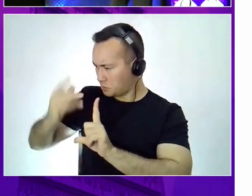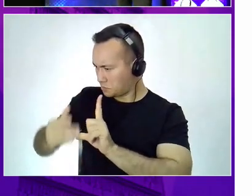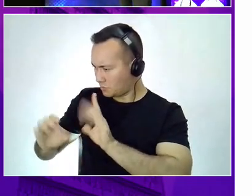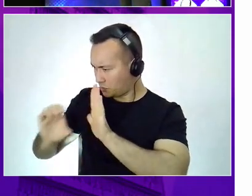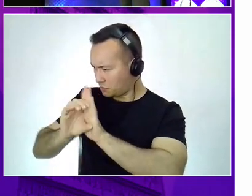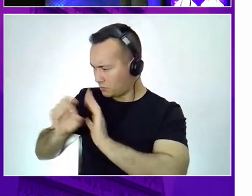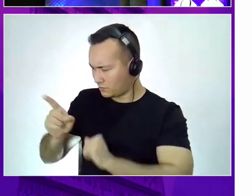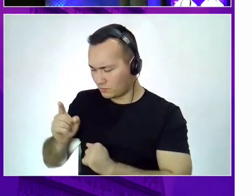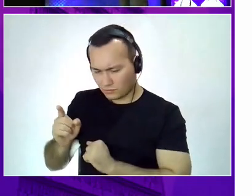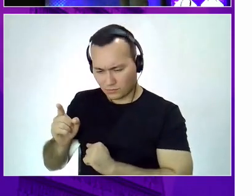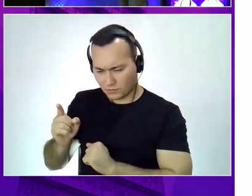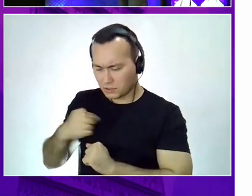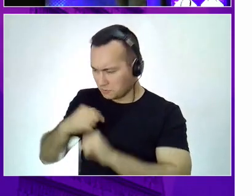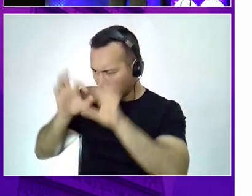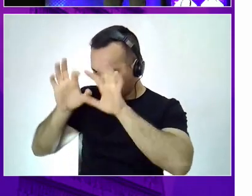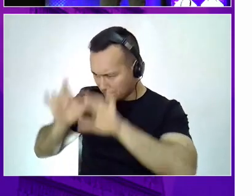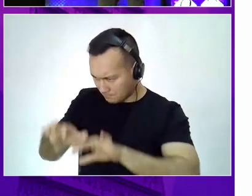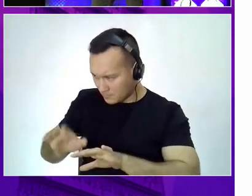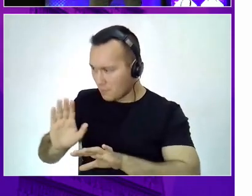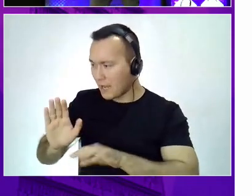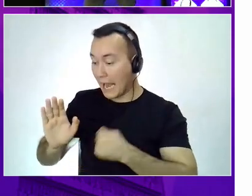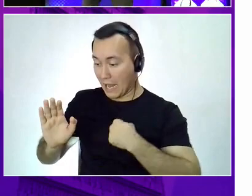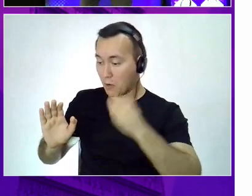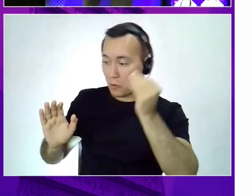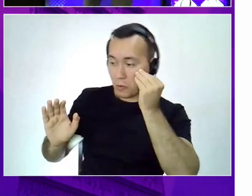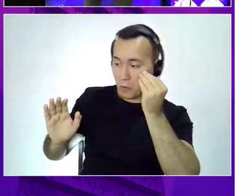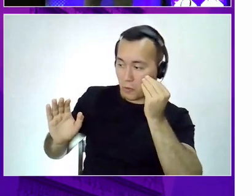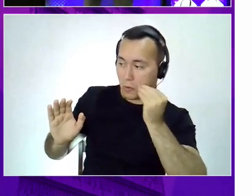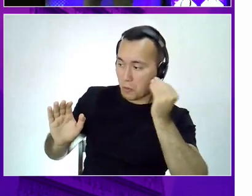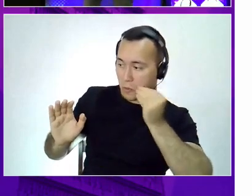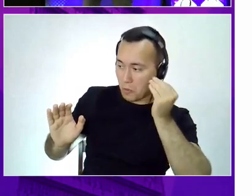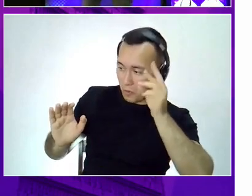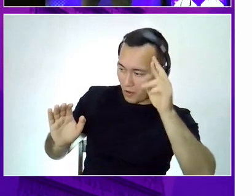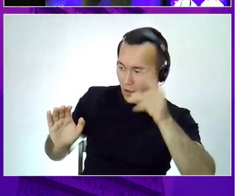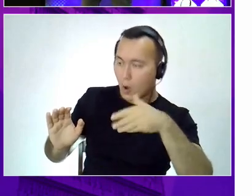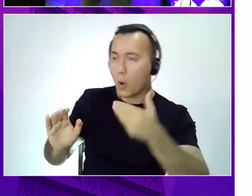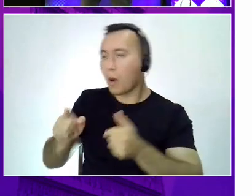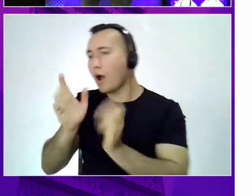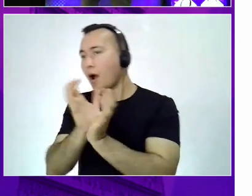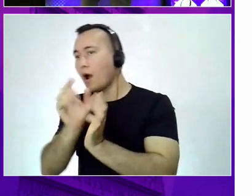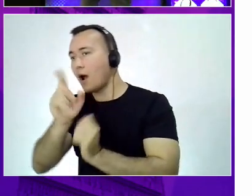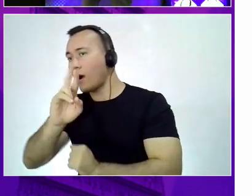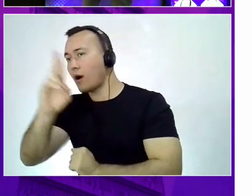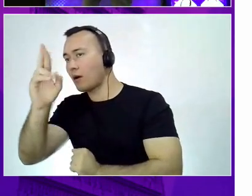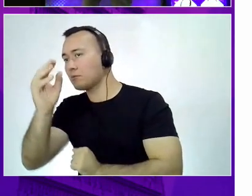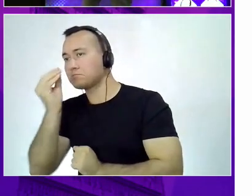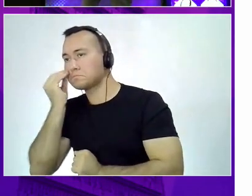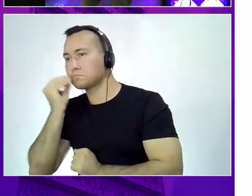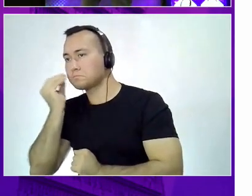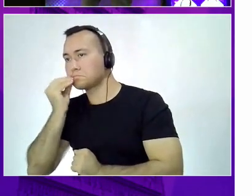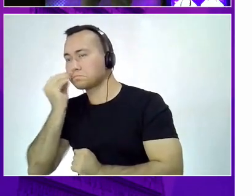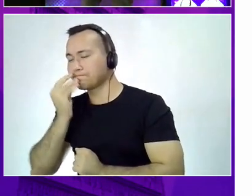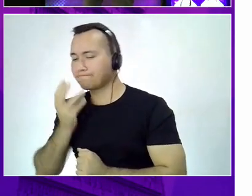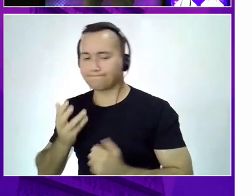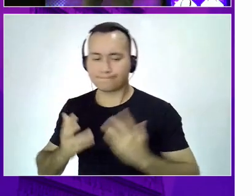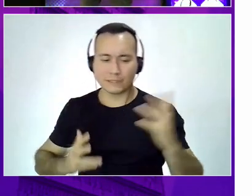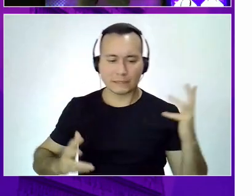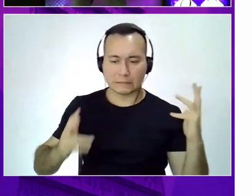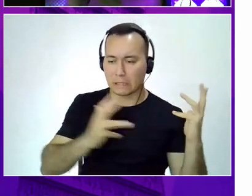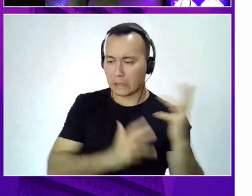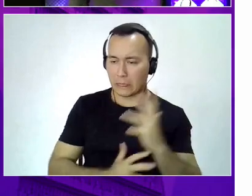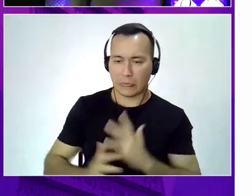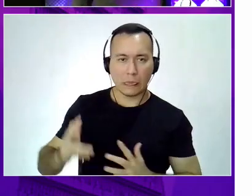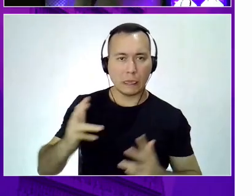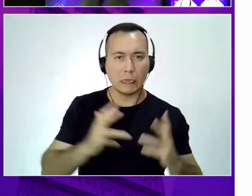funcionar? Se você fazer aquele código e aquilo por si só não é a entrega, que pode subir em produção e dizer está tudo ok, você não tem uma clareza do que é um